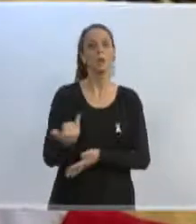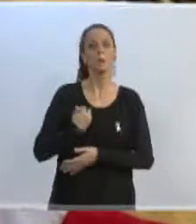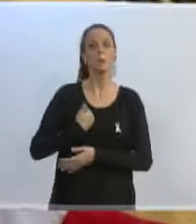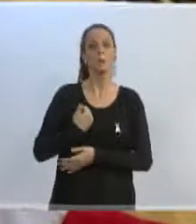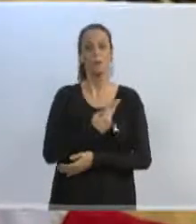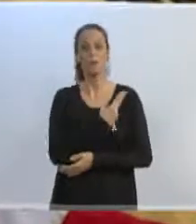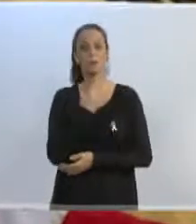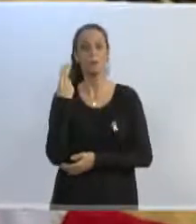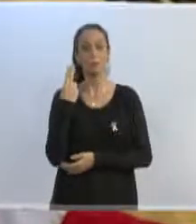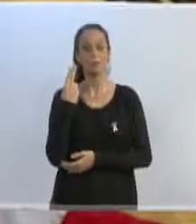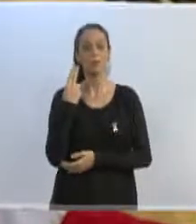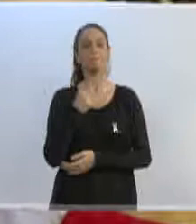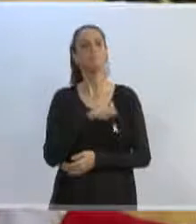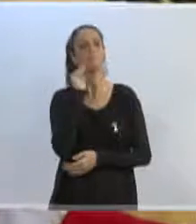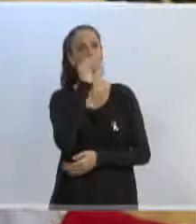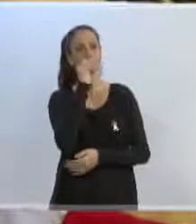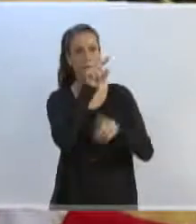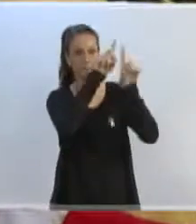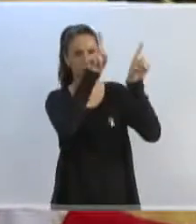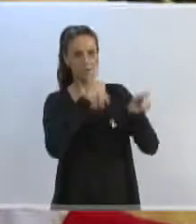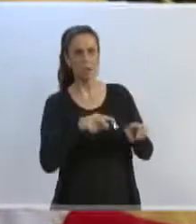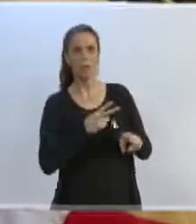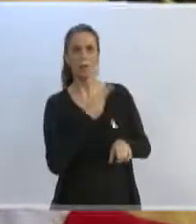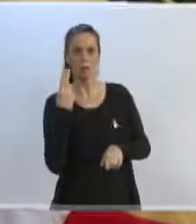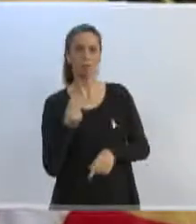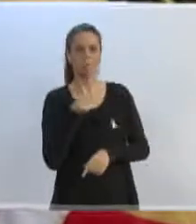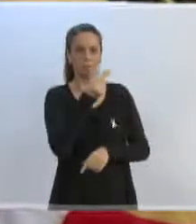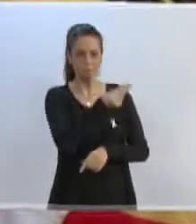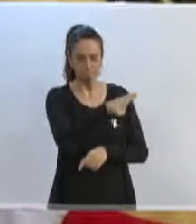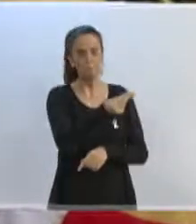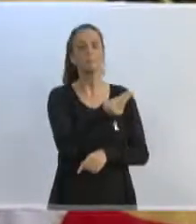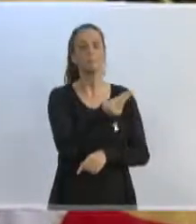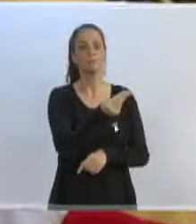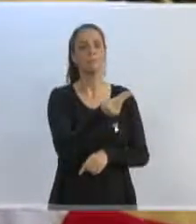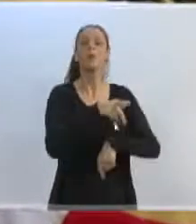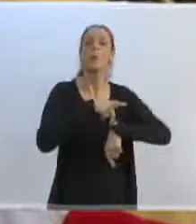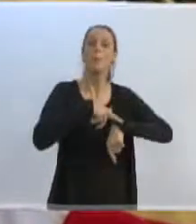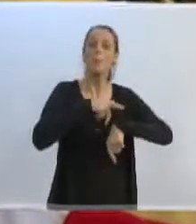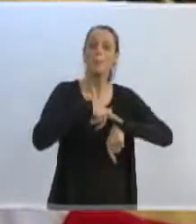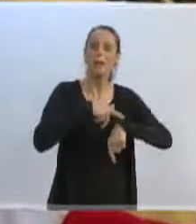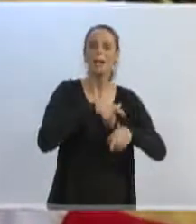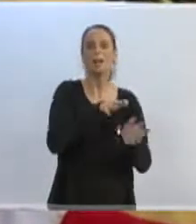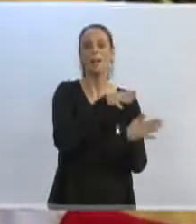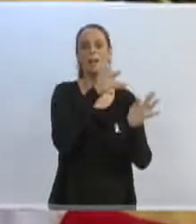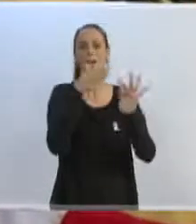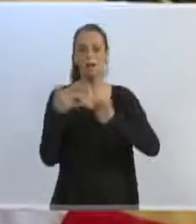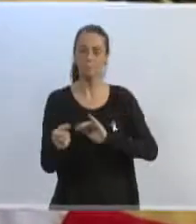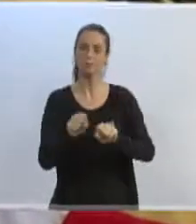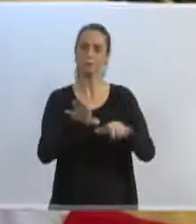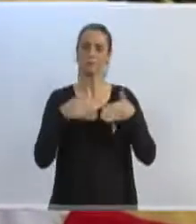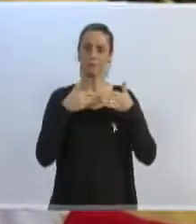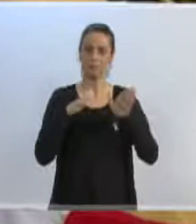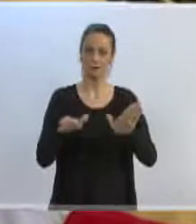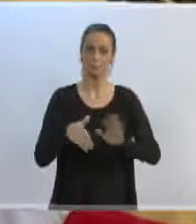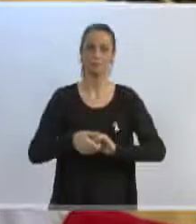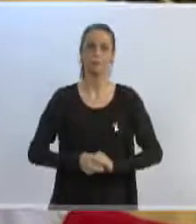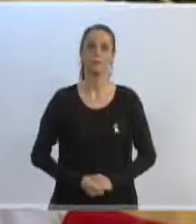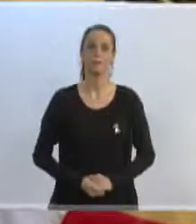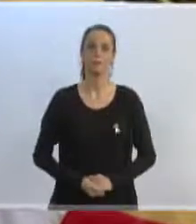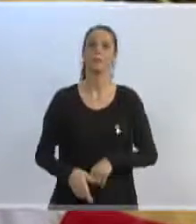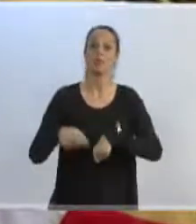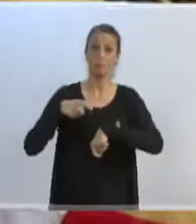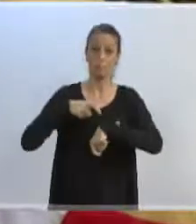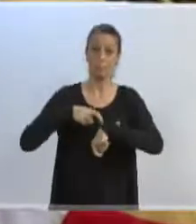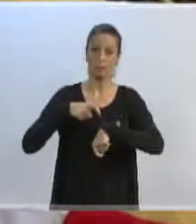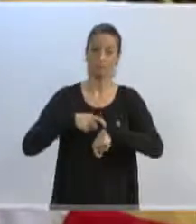nome junto aos funcionários da Câmara que estarão à disposição durante o decorrer desta audiência. Nesse